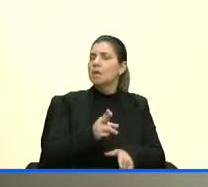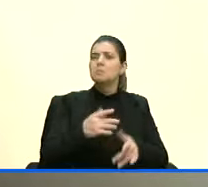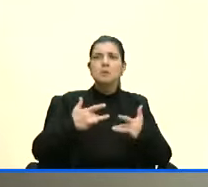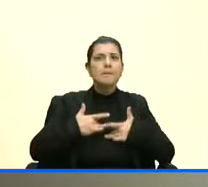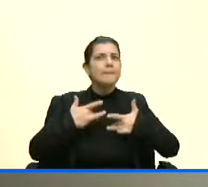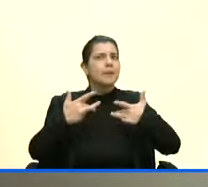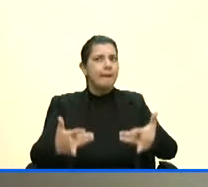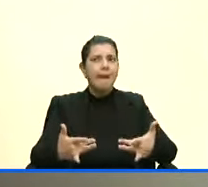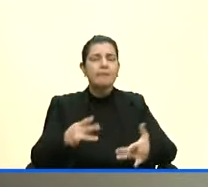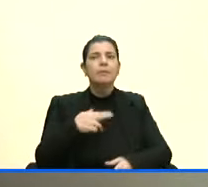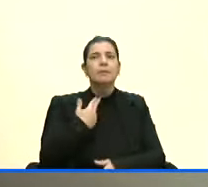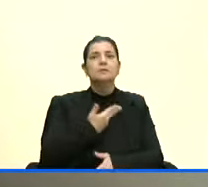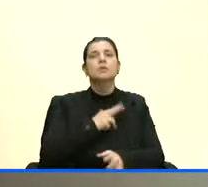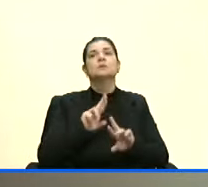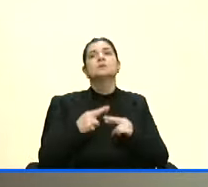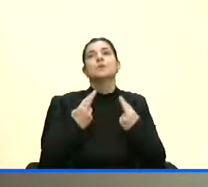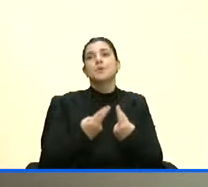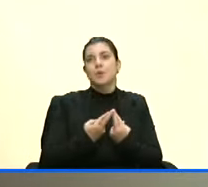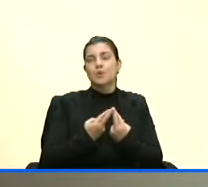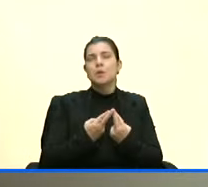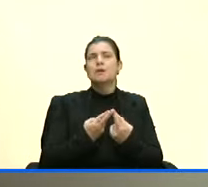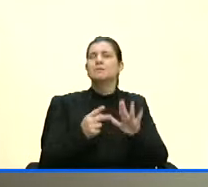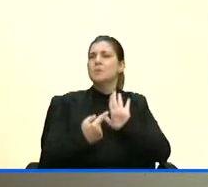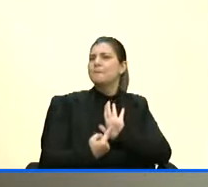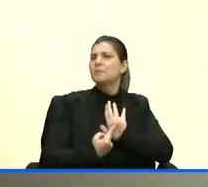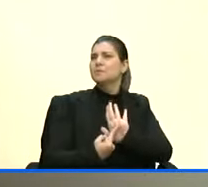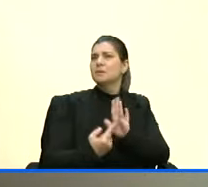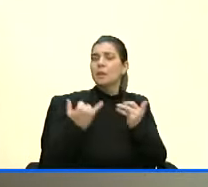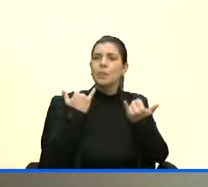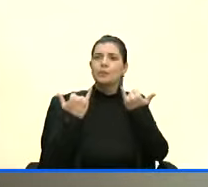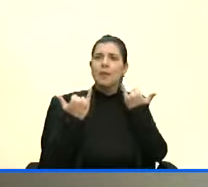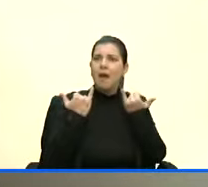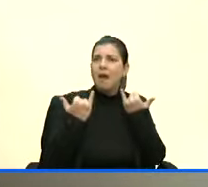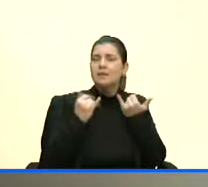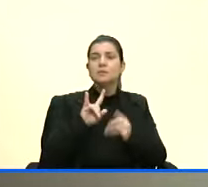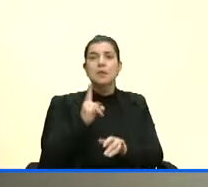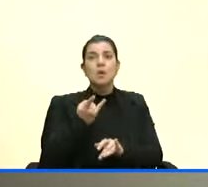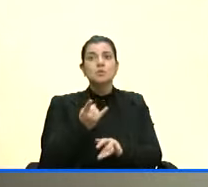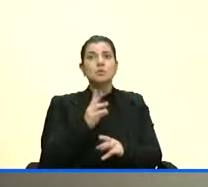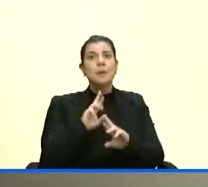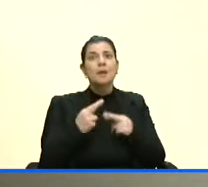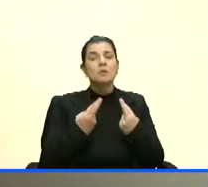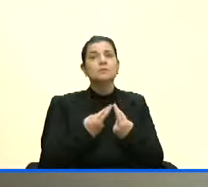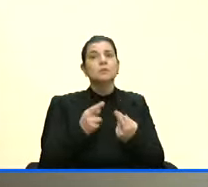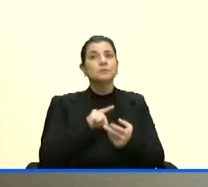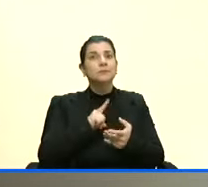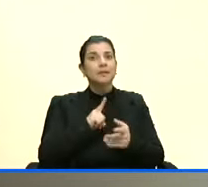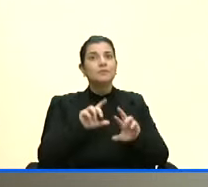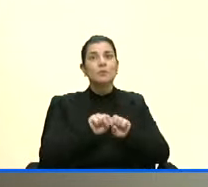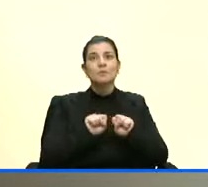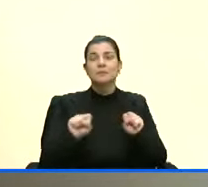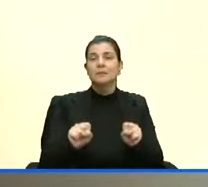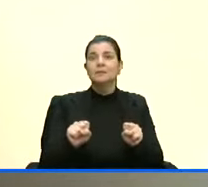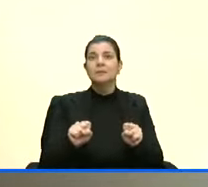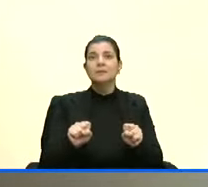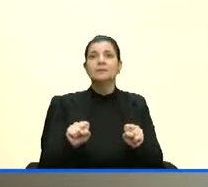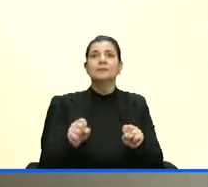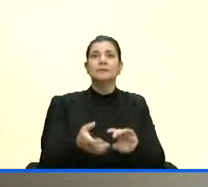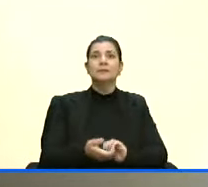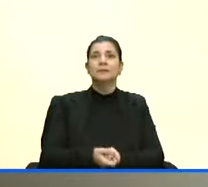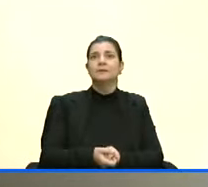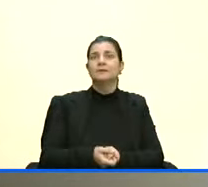nas nossas reuniões, né? Mostrando dados, inclusive na última reunião teve um assessor, Leonardo, né?